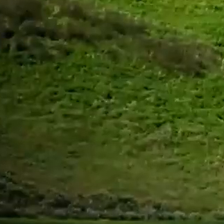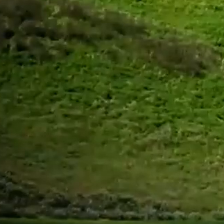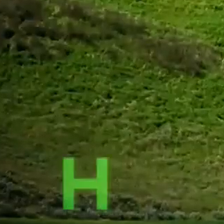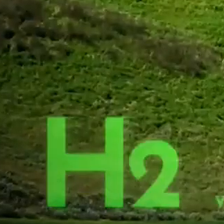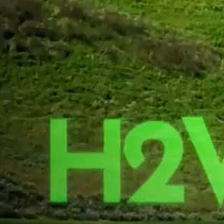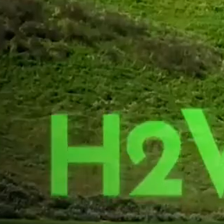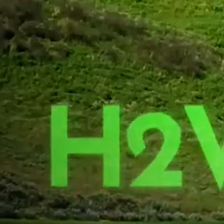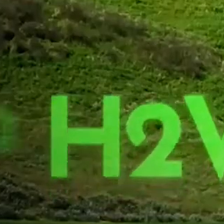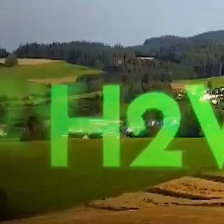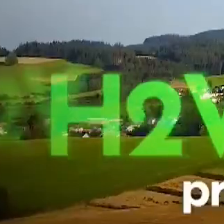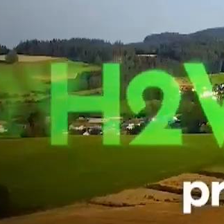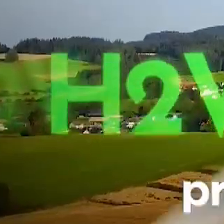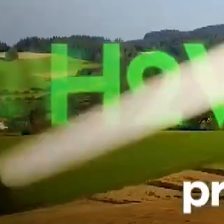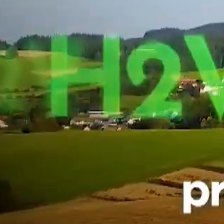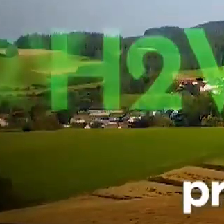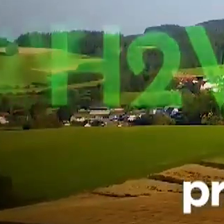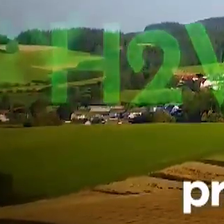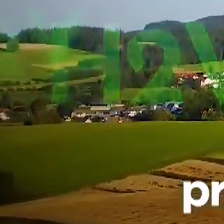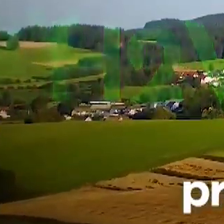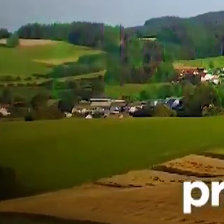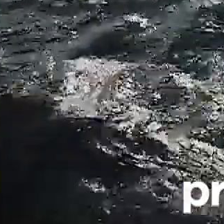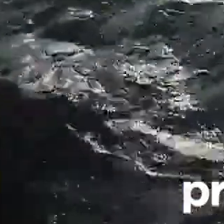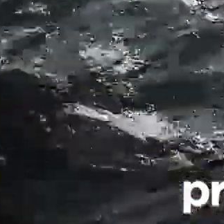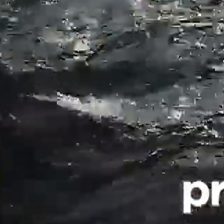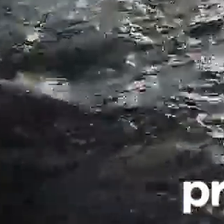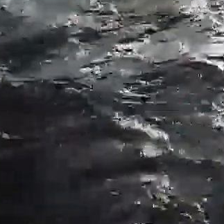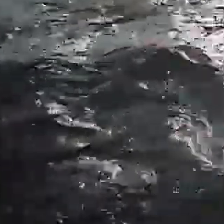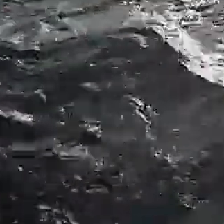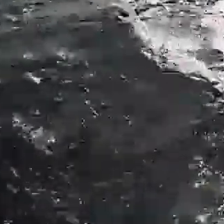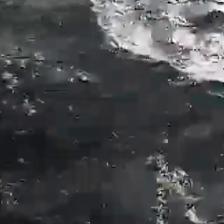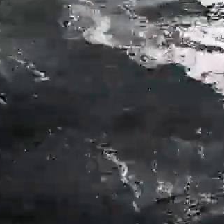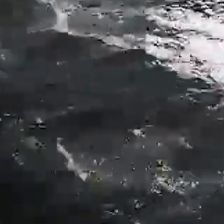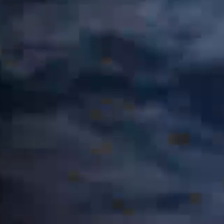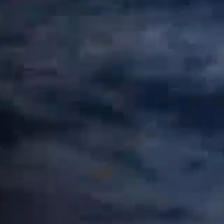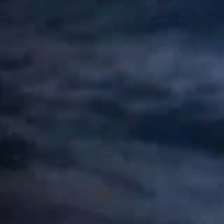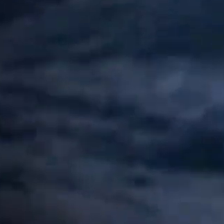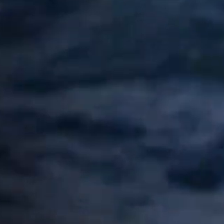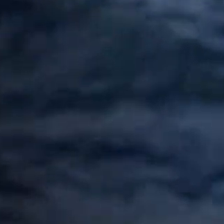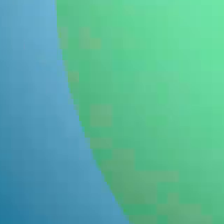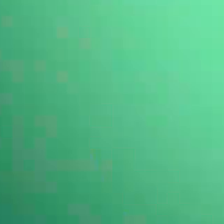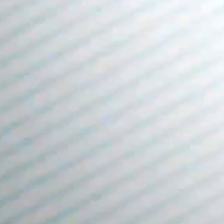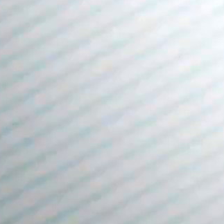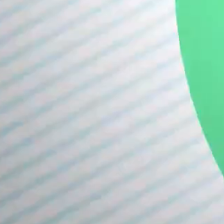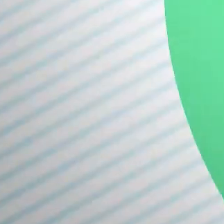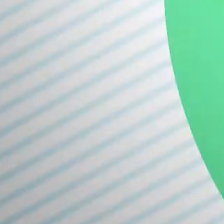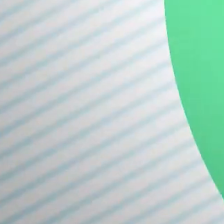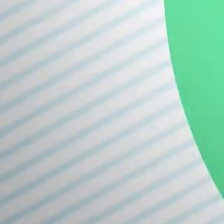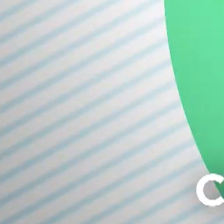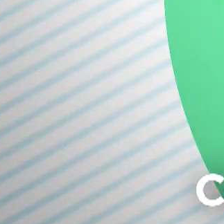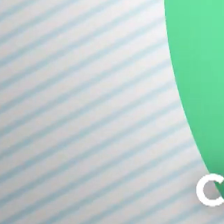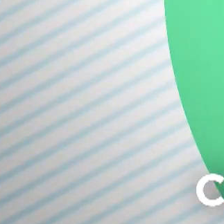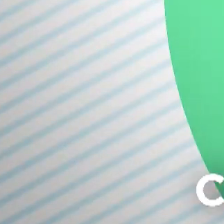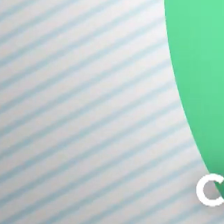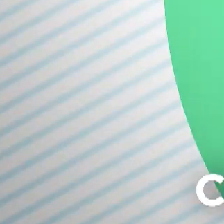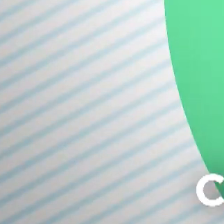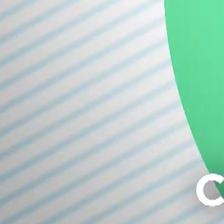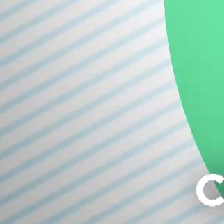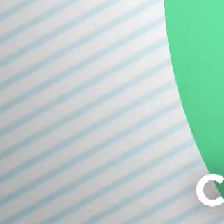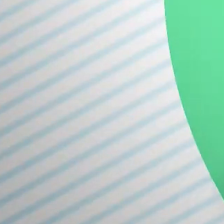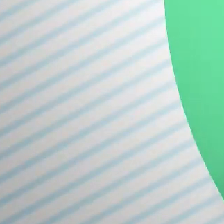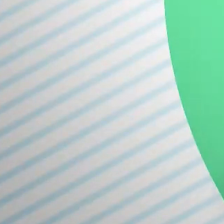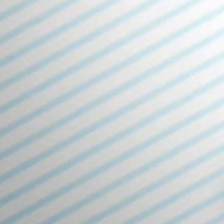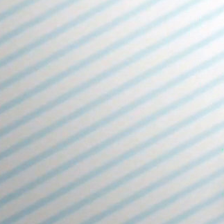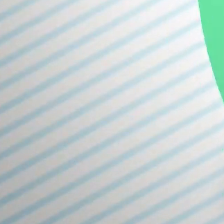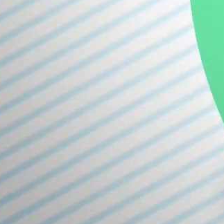para um futuro mais sustentável, produzido com algo que você já conhece muito bem, a água. Com a ajuda de uma